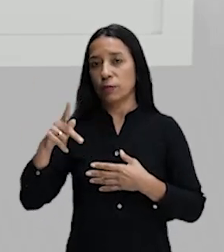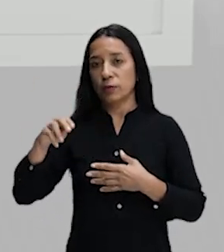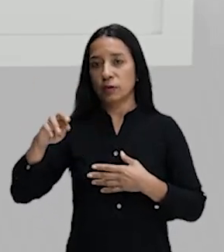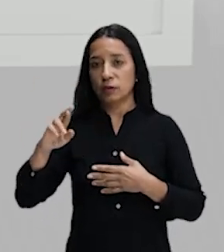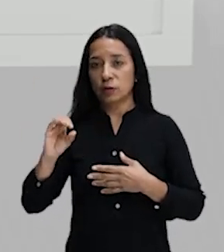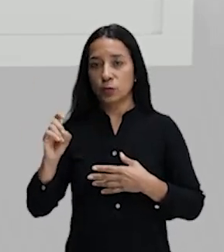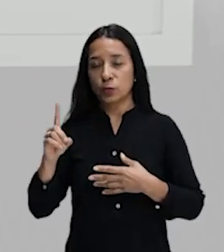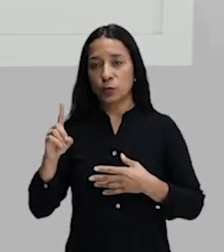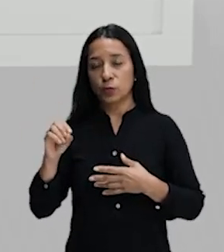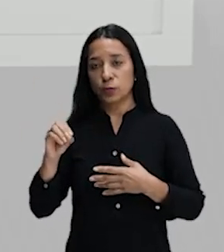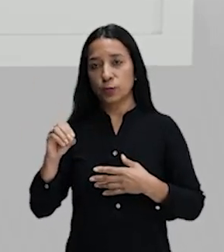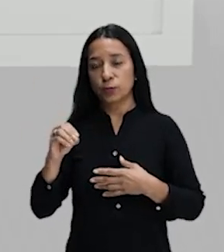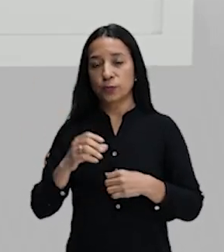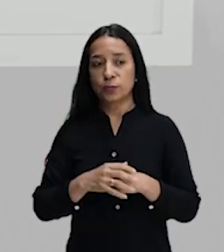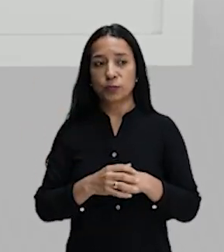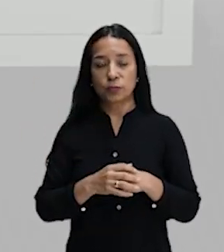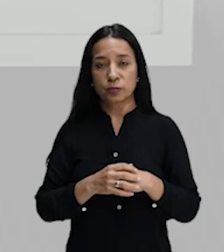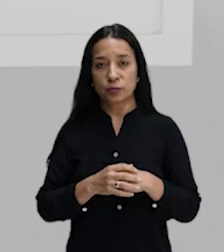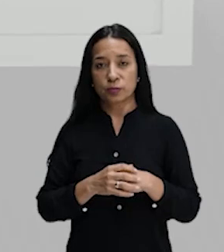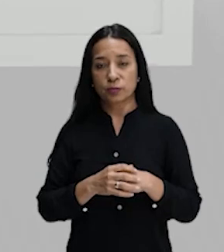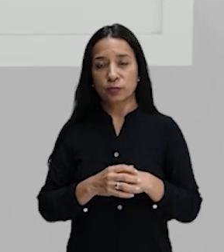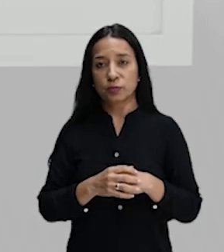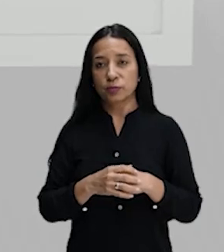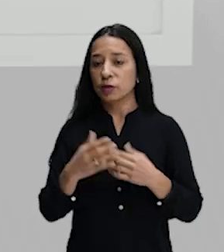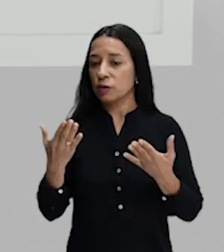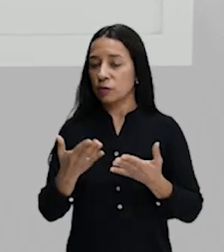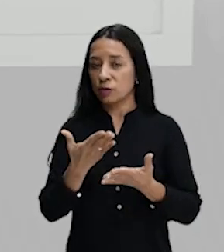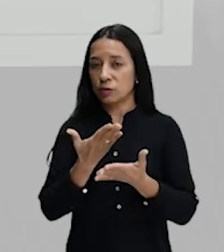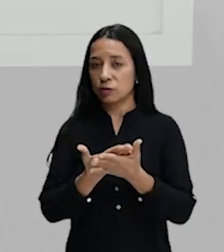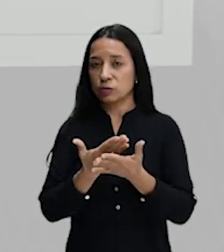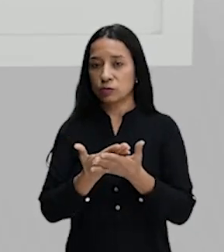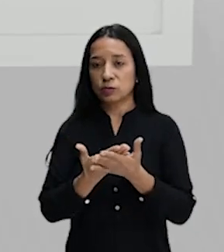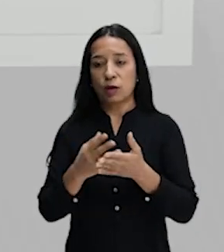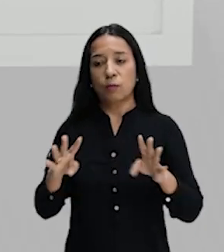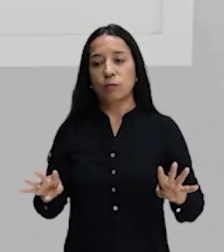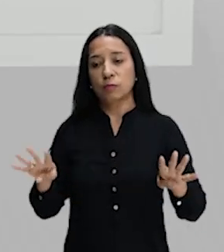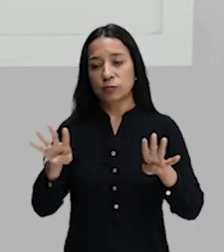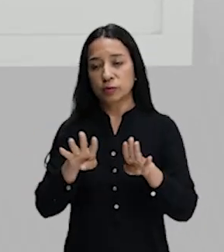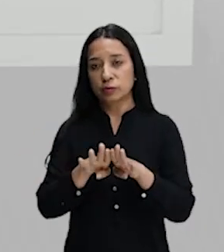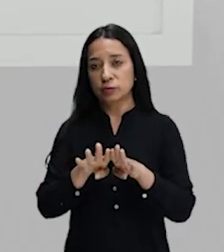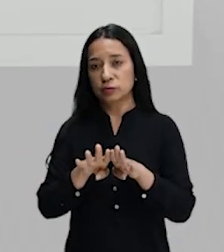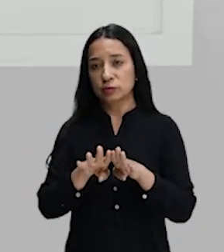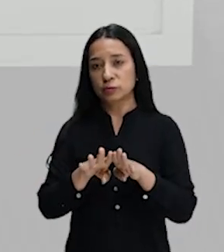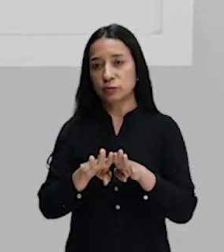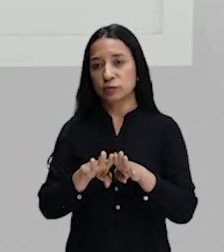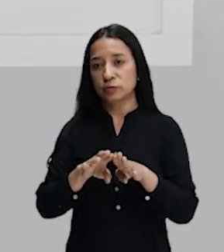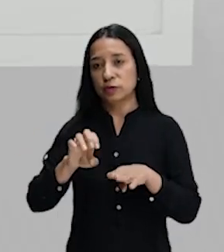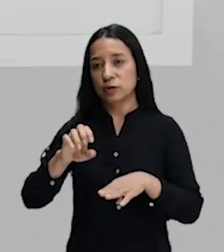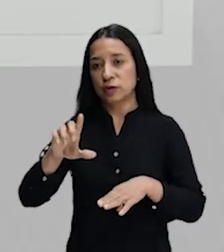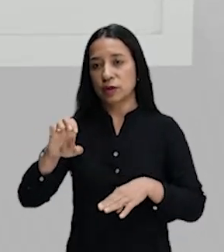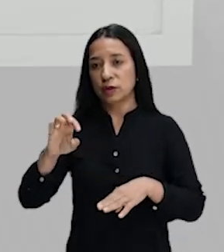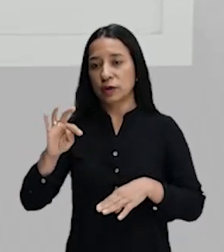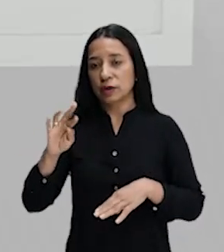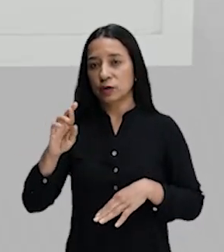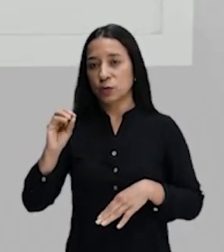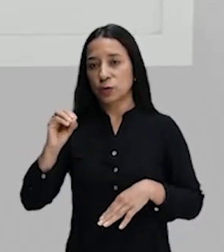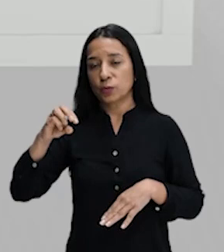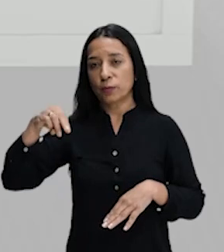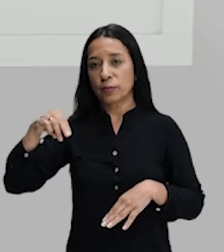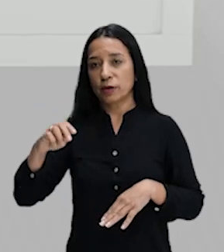eletrodinâmica e no quarto período nós vamos falar sobre, né, magnetismo e eletromagnetismo, tá